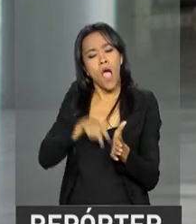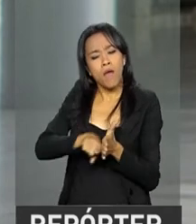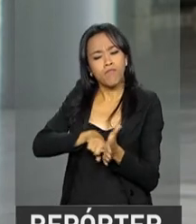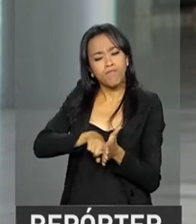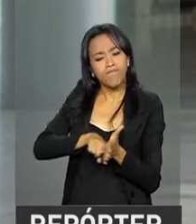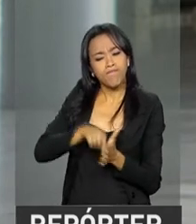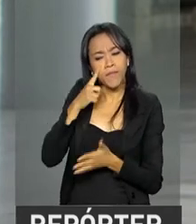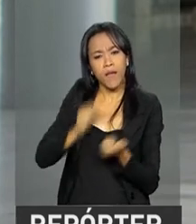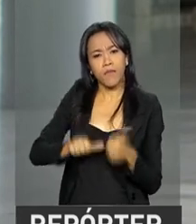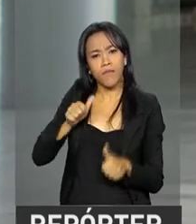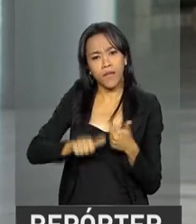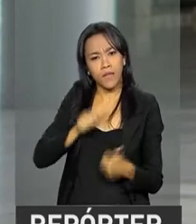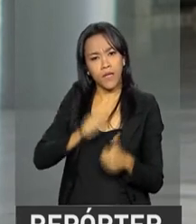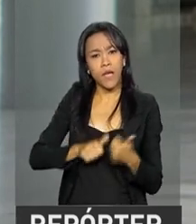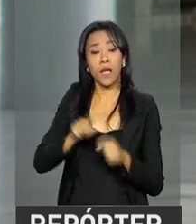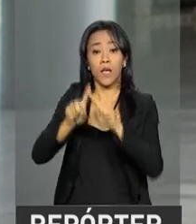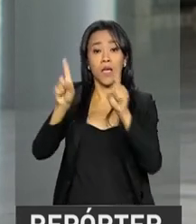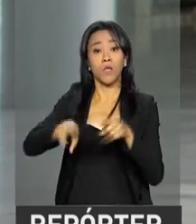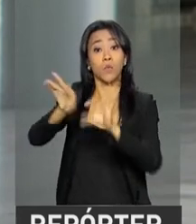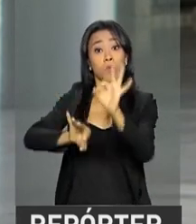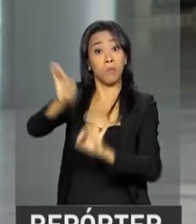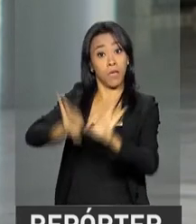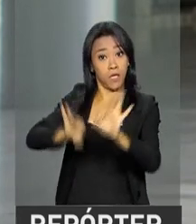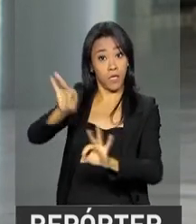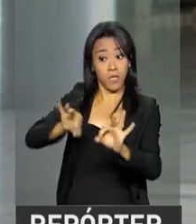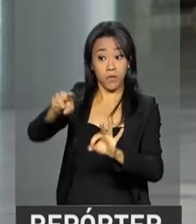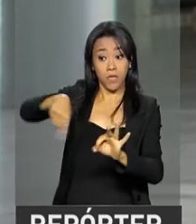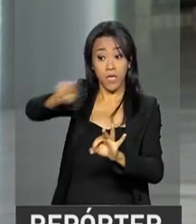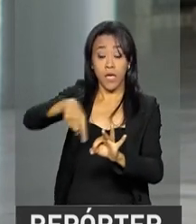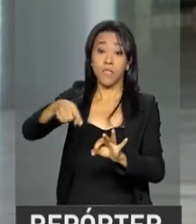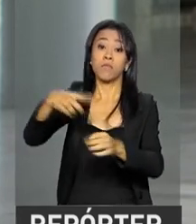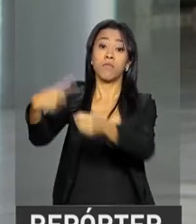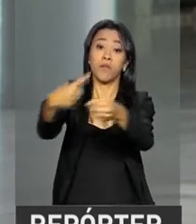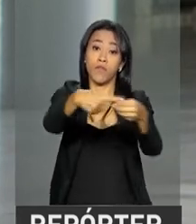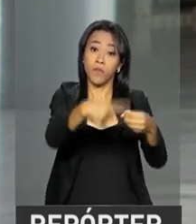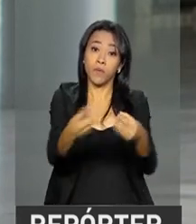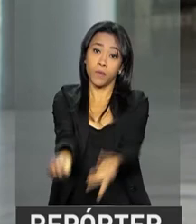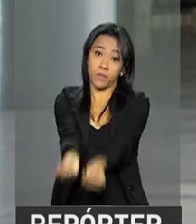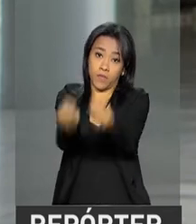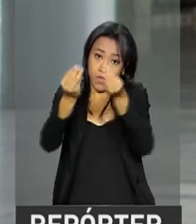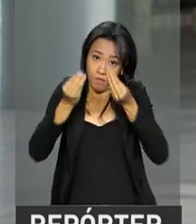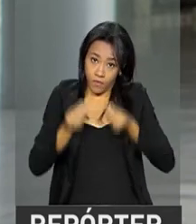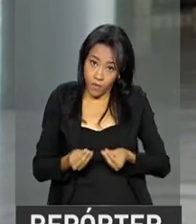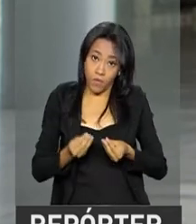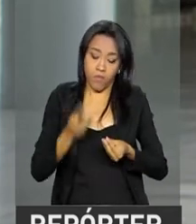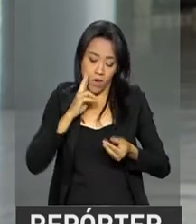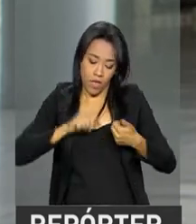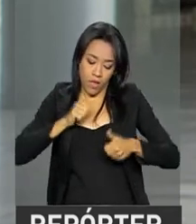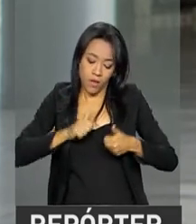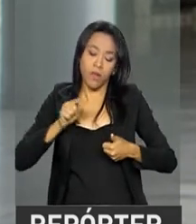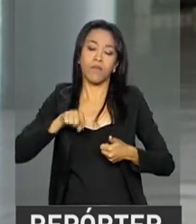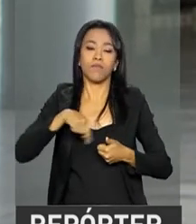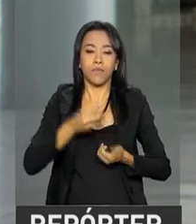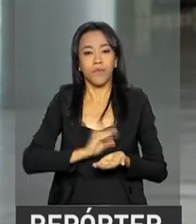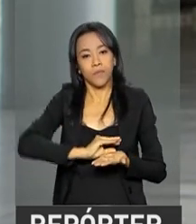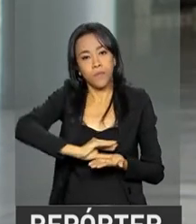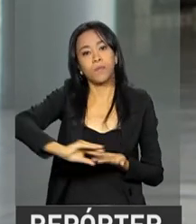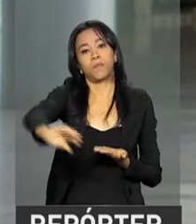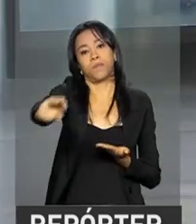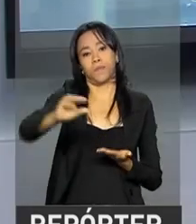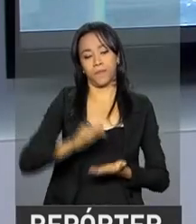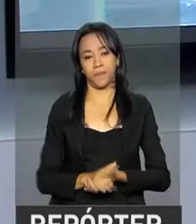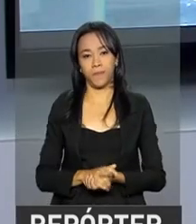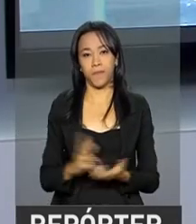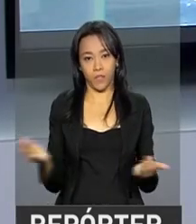dos planos detalhados enviados pelas prefeituras dos estados afetados o voto com você no estúdio